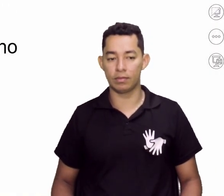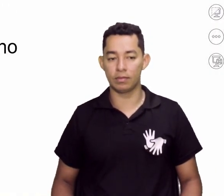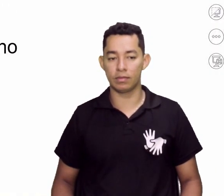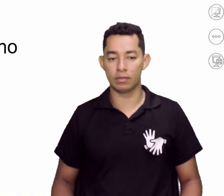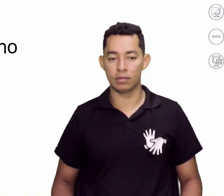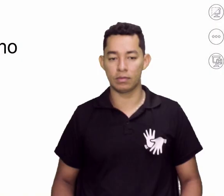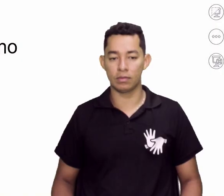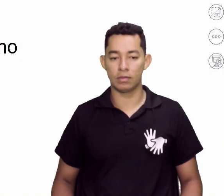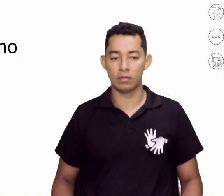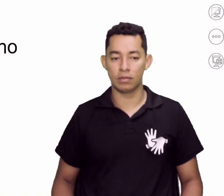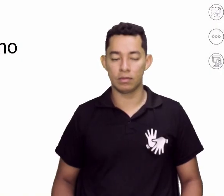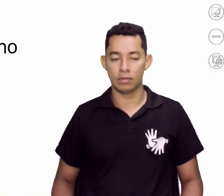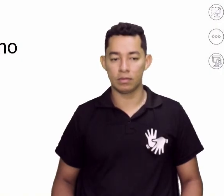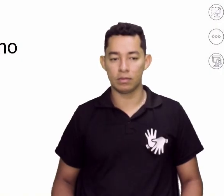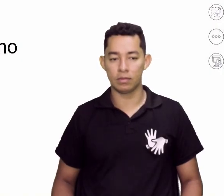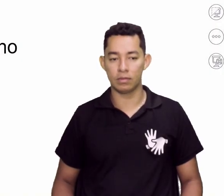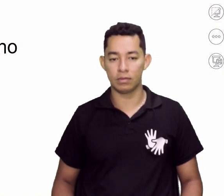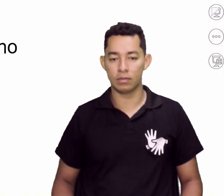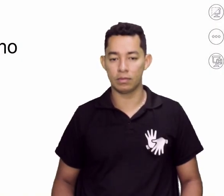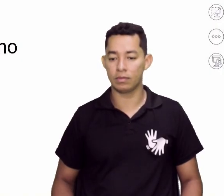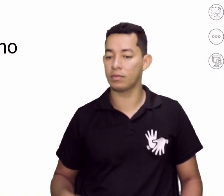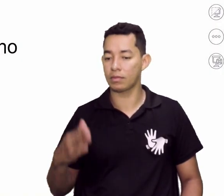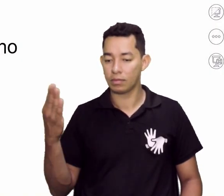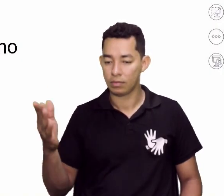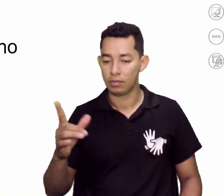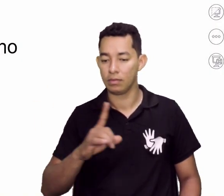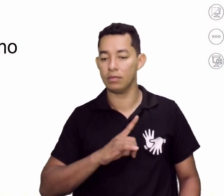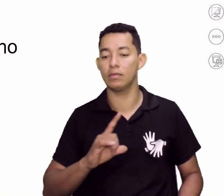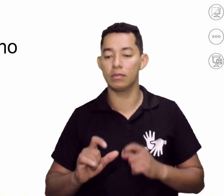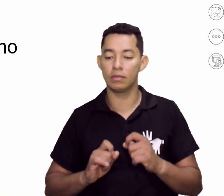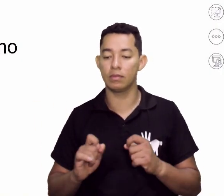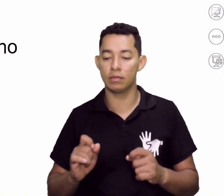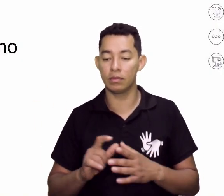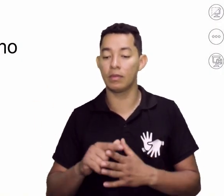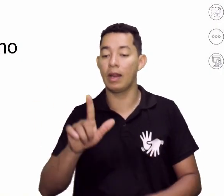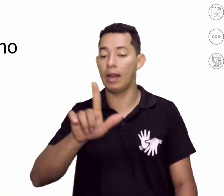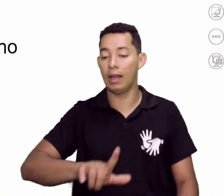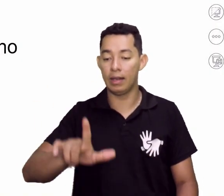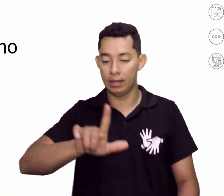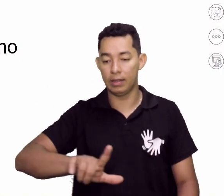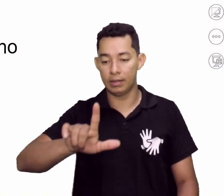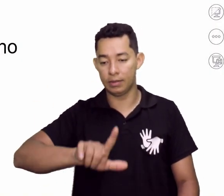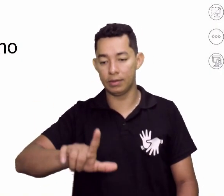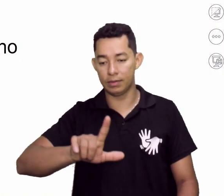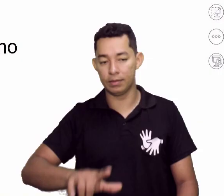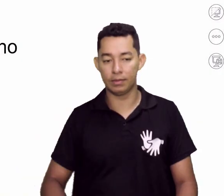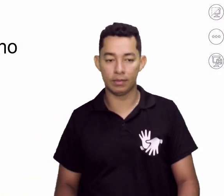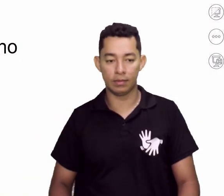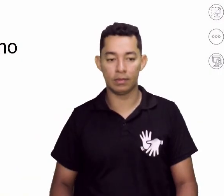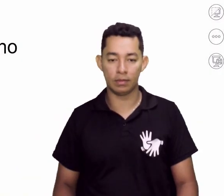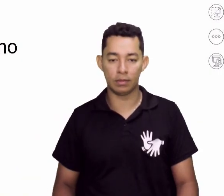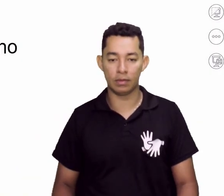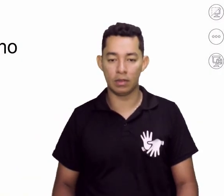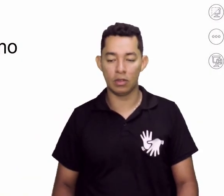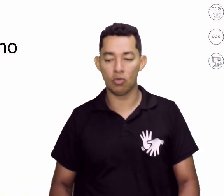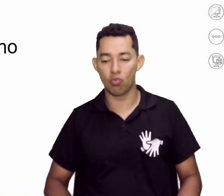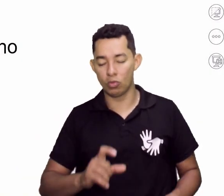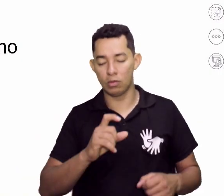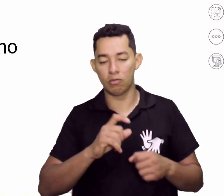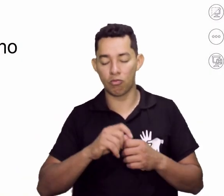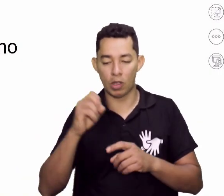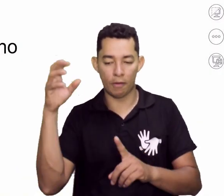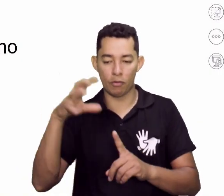pessoa muito estudiosa. E aí vem a literatura. Olha, um gancho, né? Uma